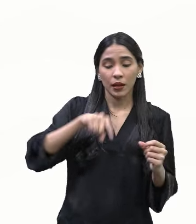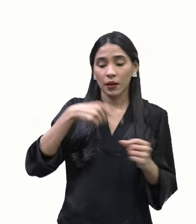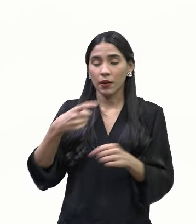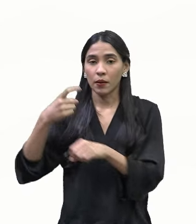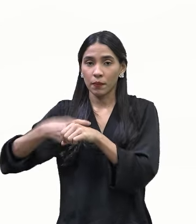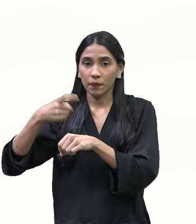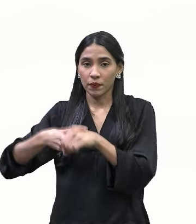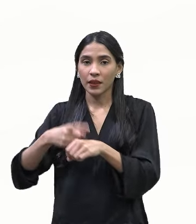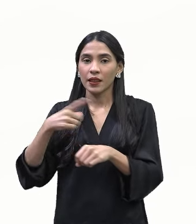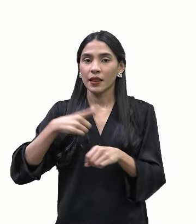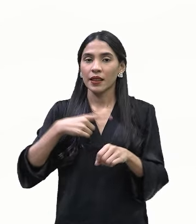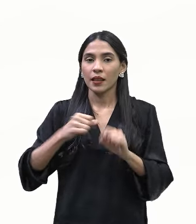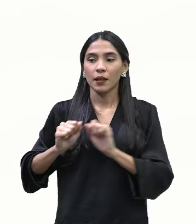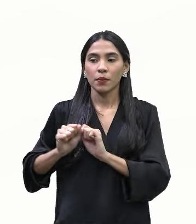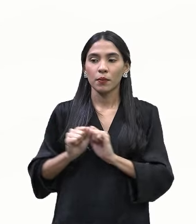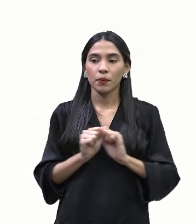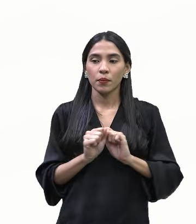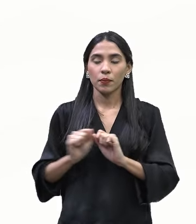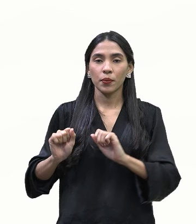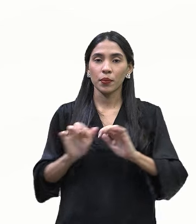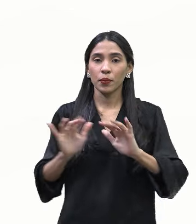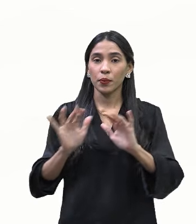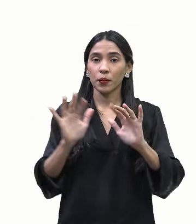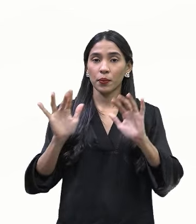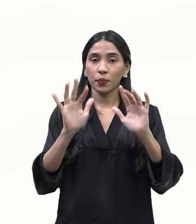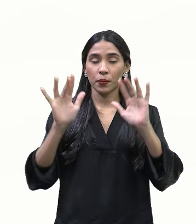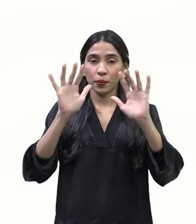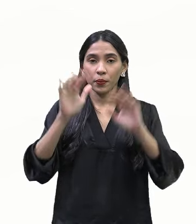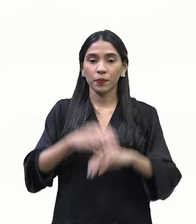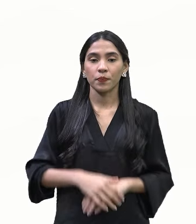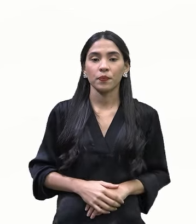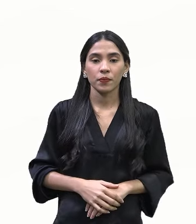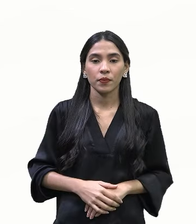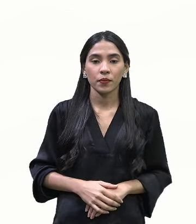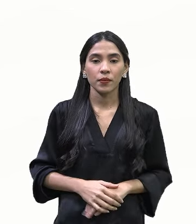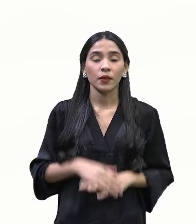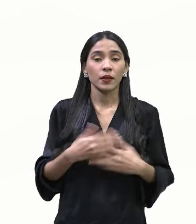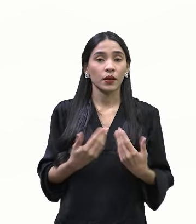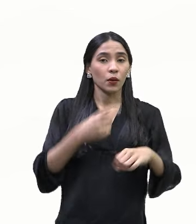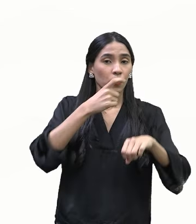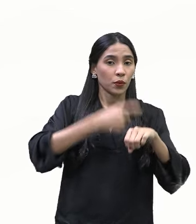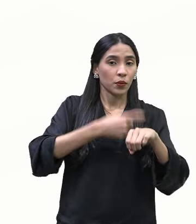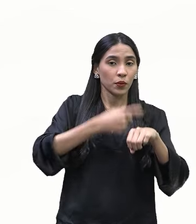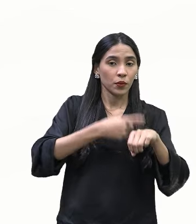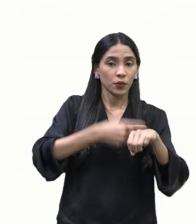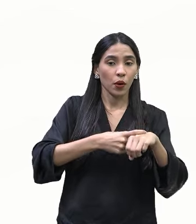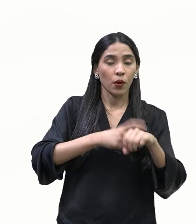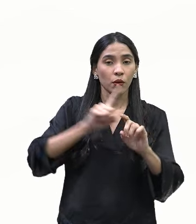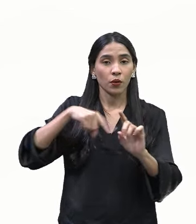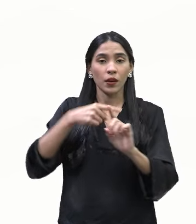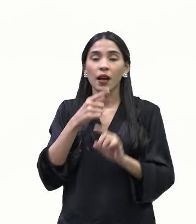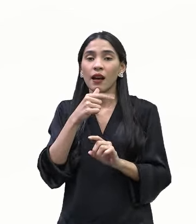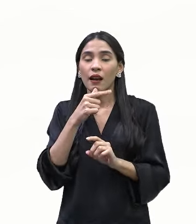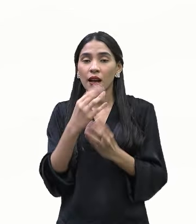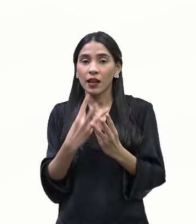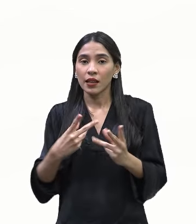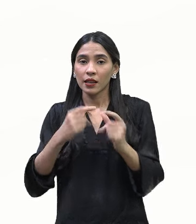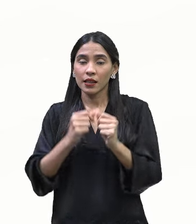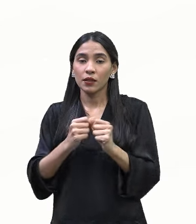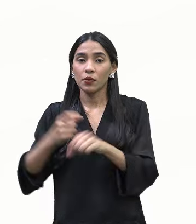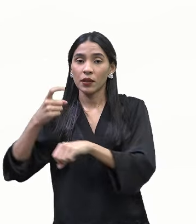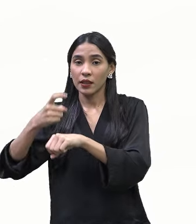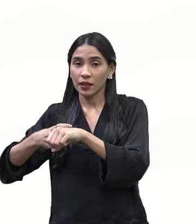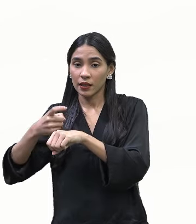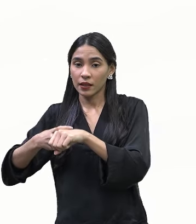a evaporação. Ah, professor, então quer dizer que do sólido, líquido e gasoso,